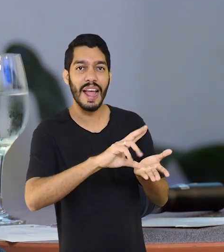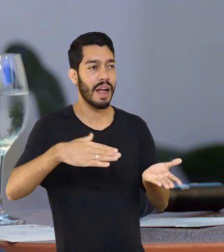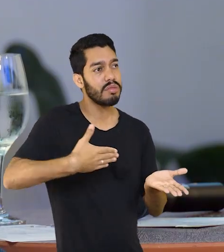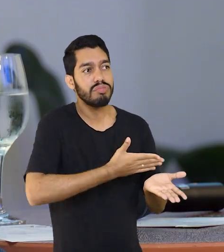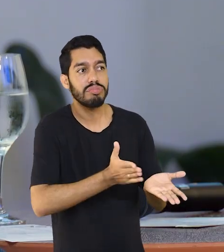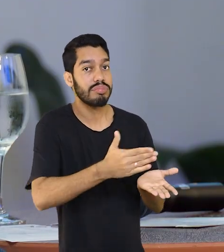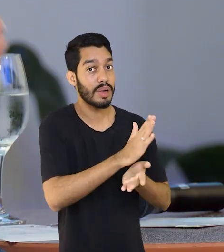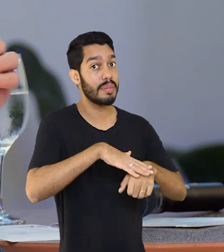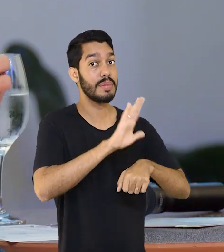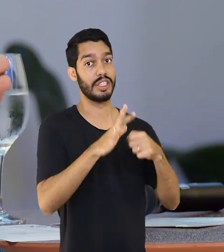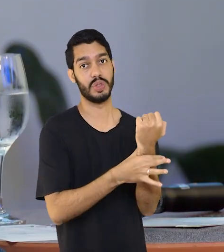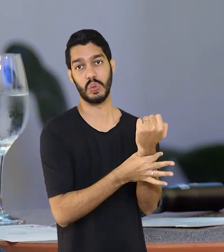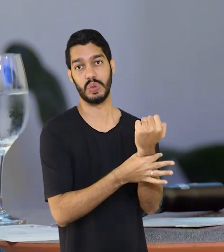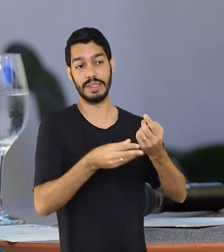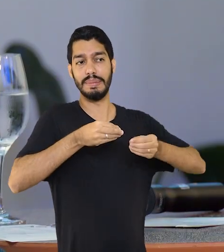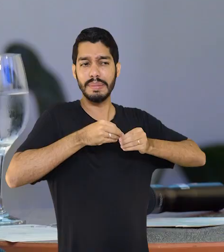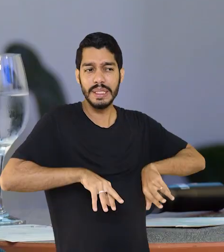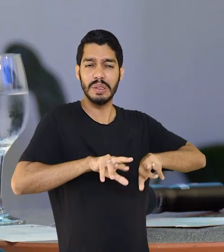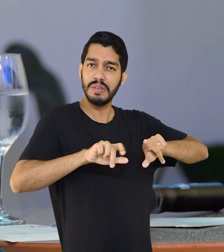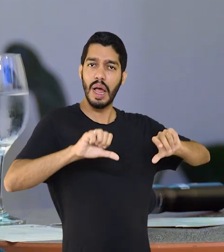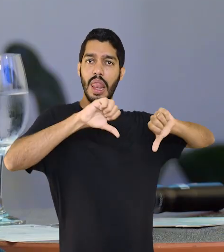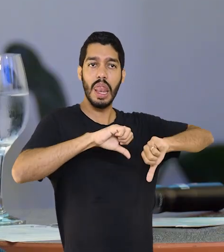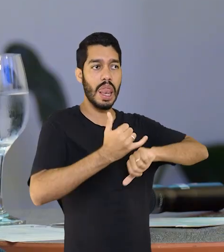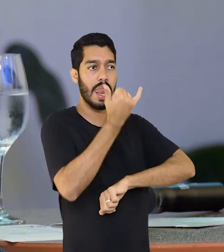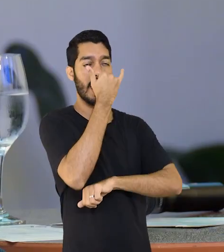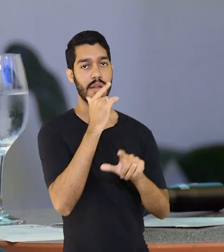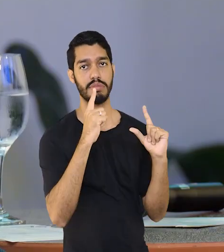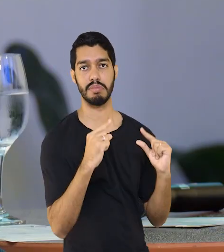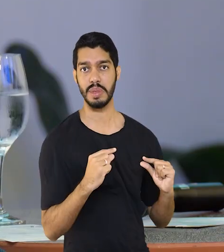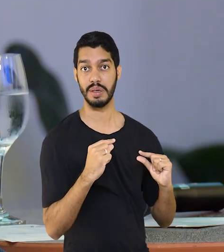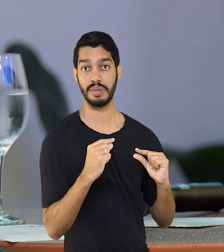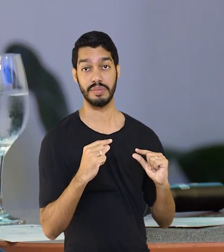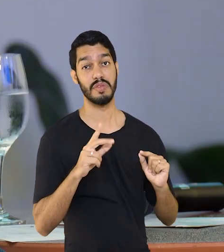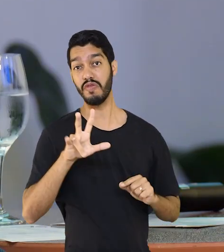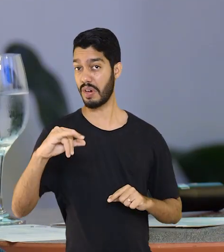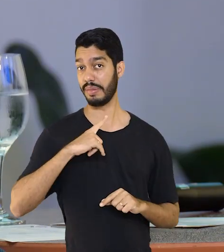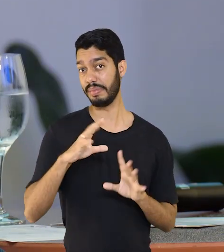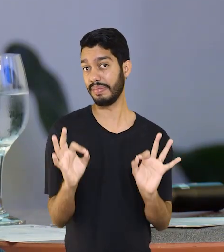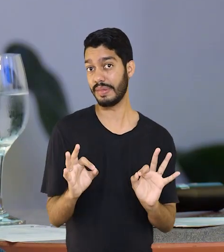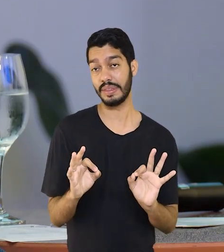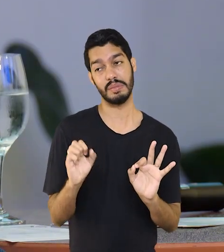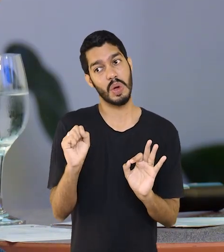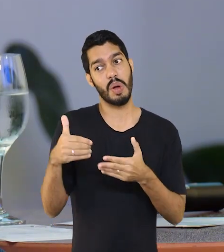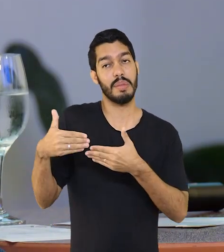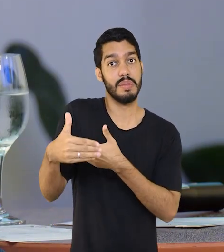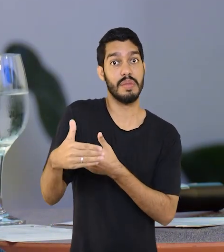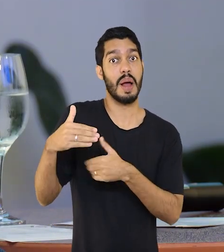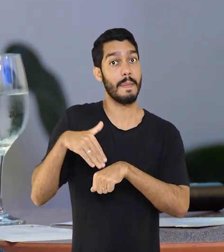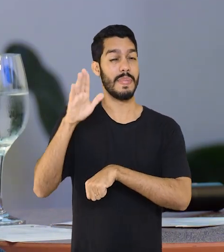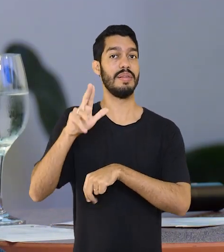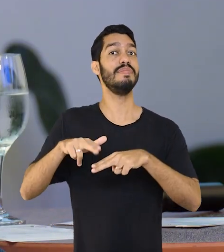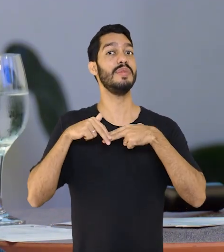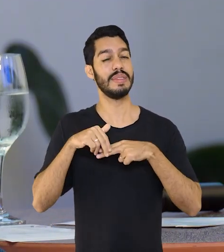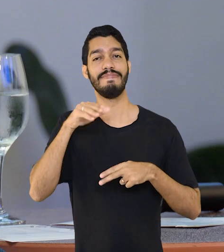segura, reduzir os danos que a gente tem e vai ter, e a tendência é, de fato,